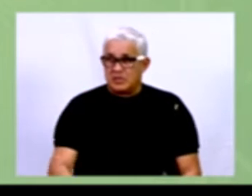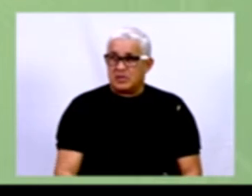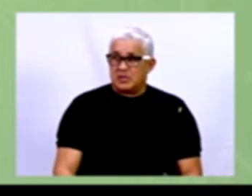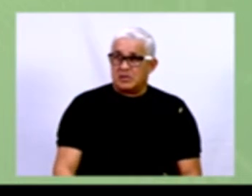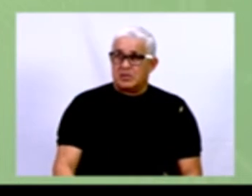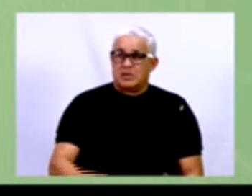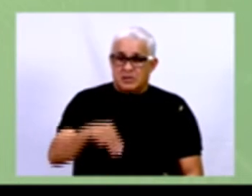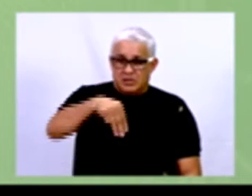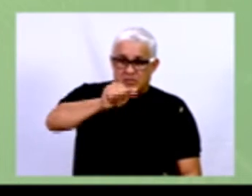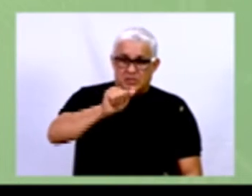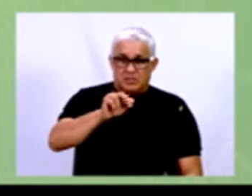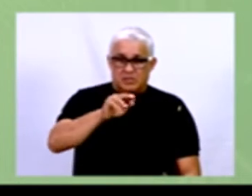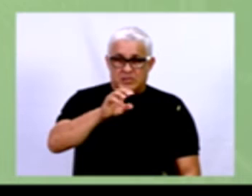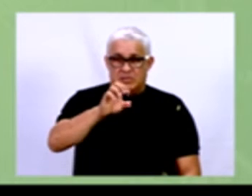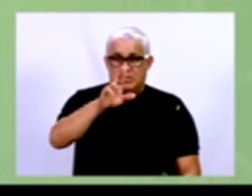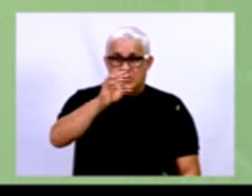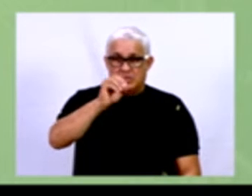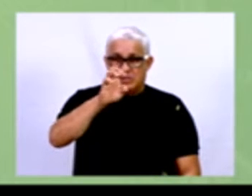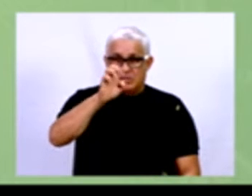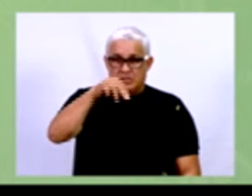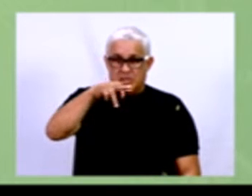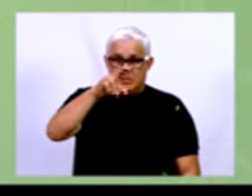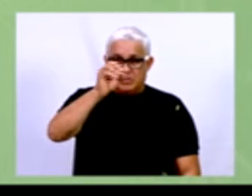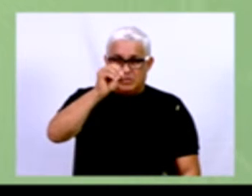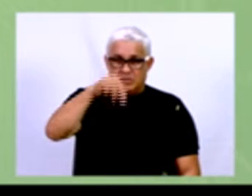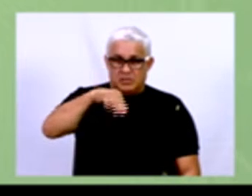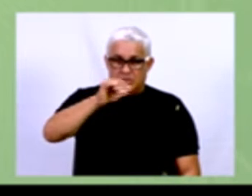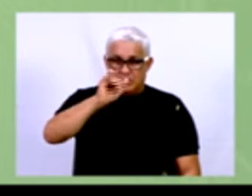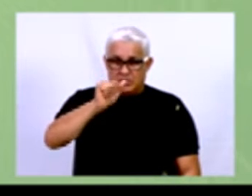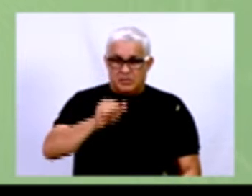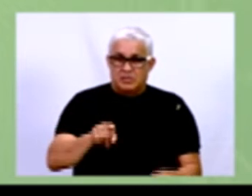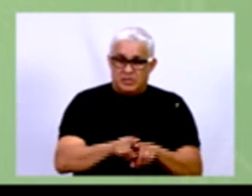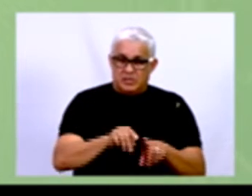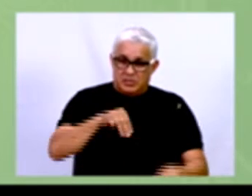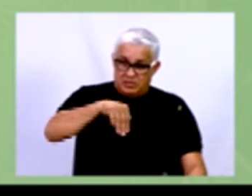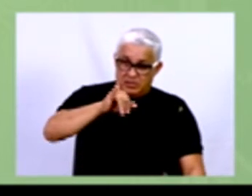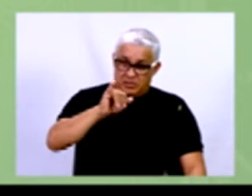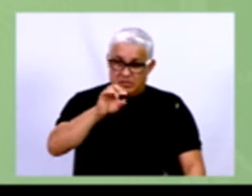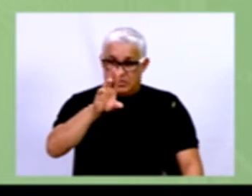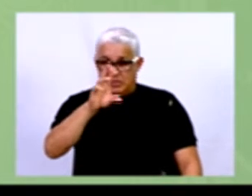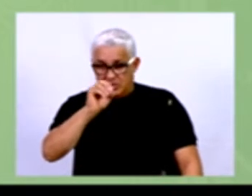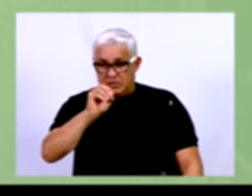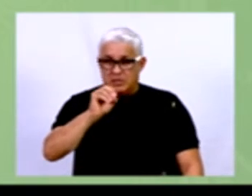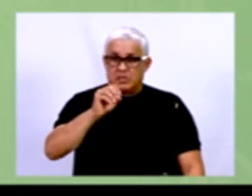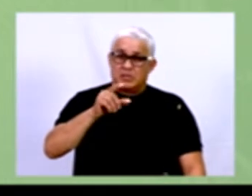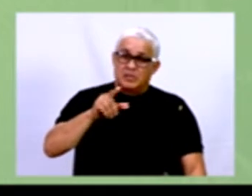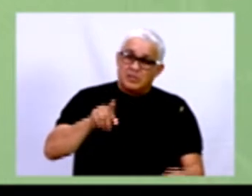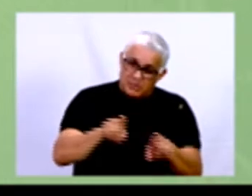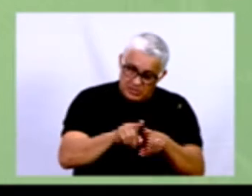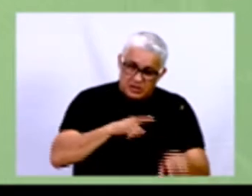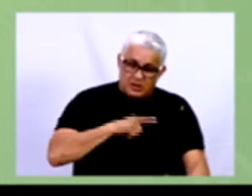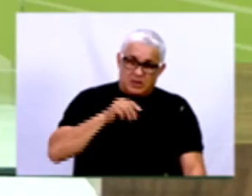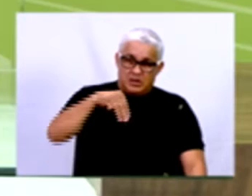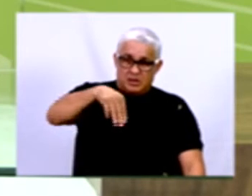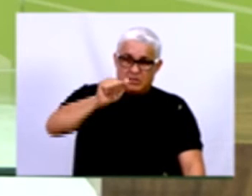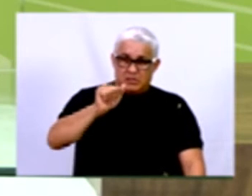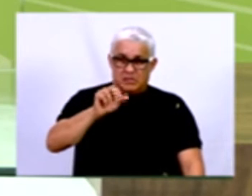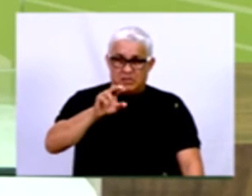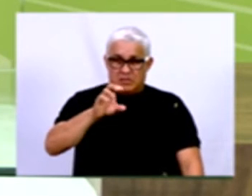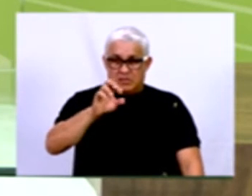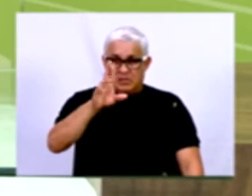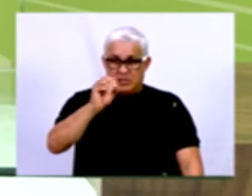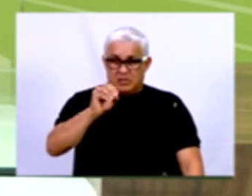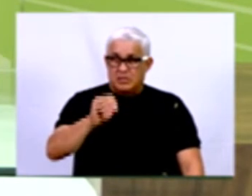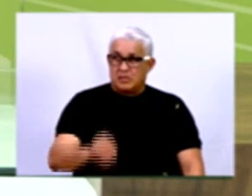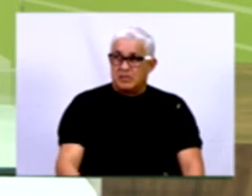divide a economia basicamente em duas. Por um lado, a gente tem a micro, como o professor explicou, e do outro lado a gente tem a macroeconomia. A macroeconomia